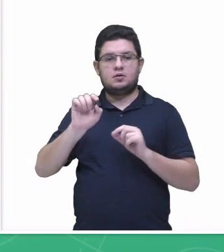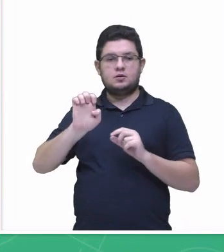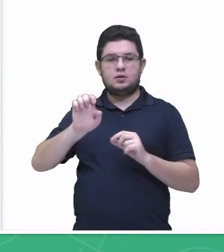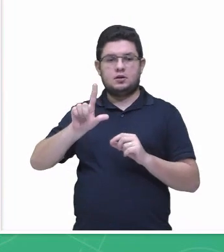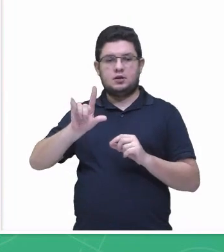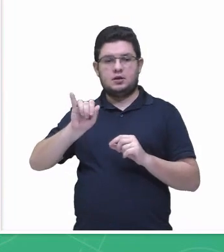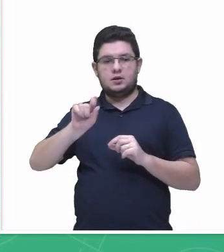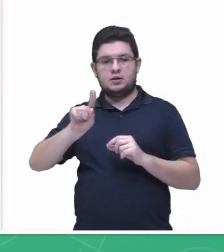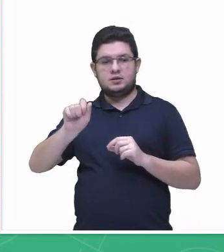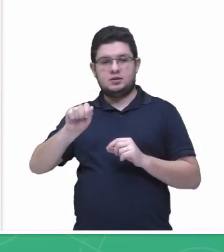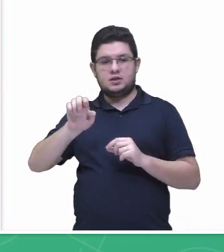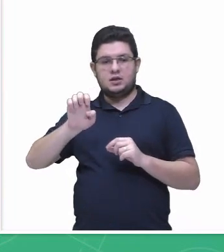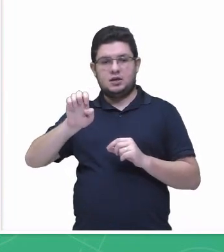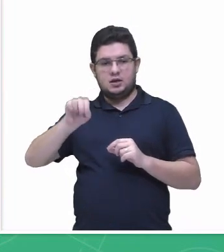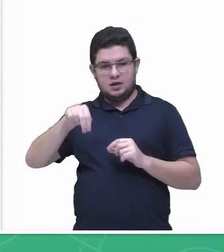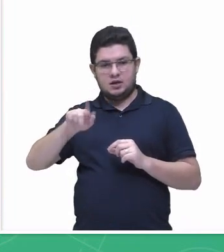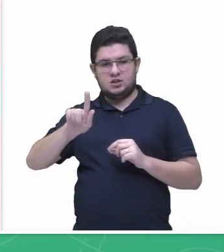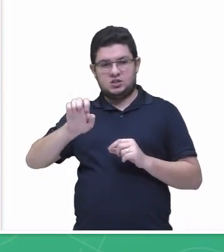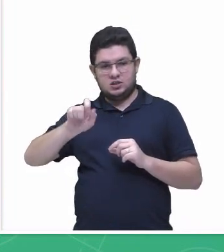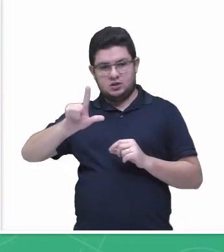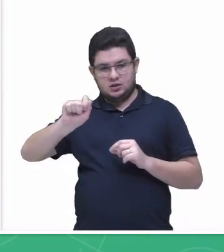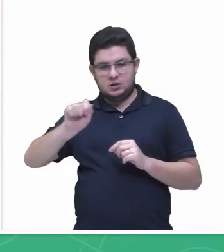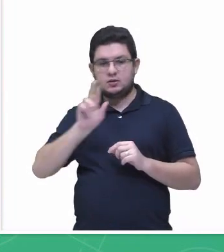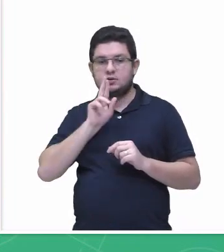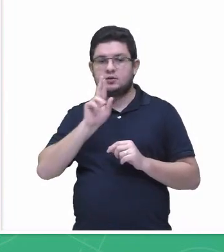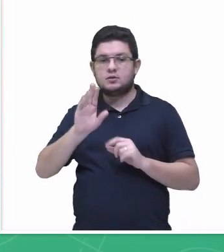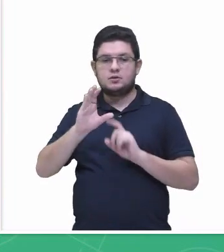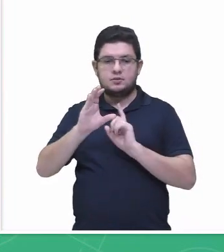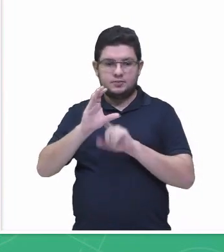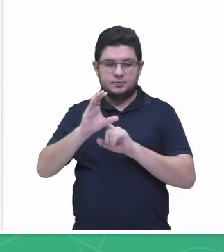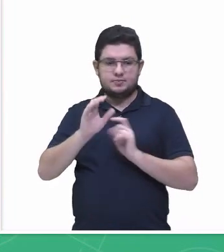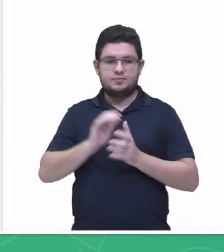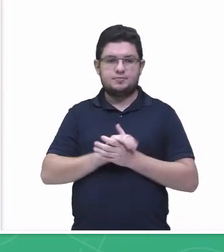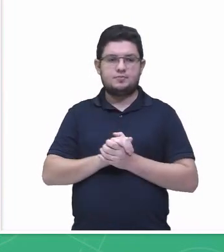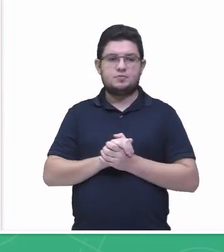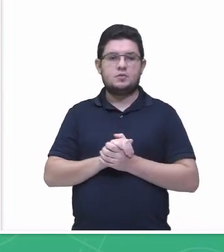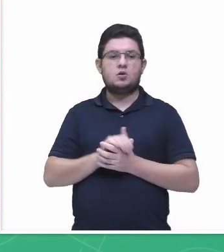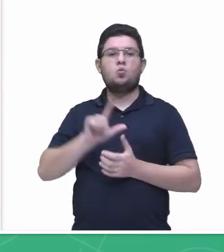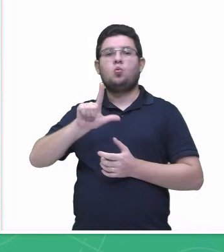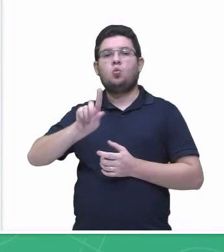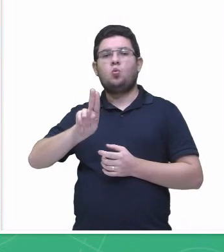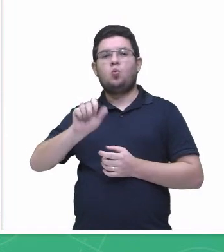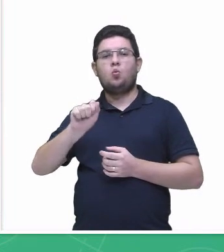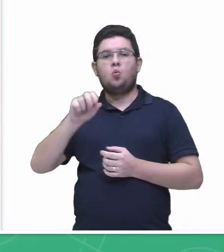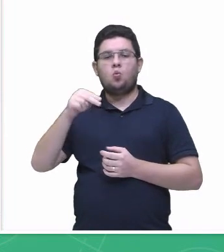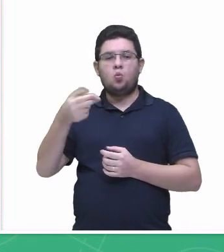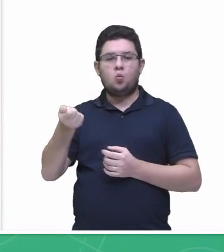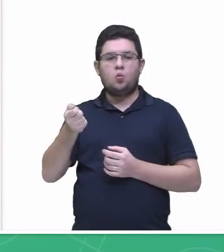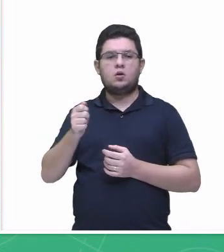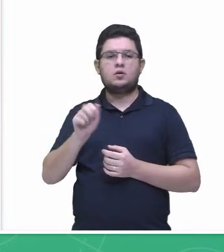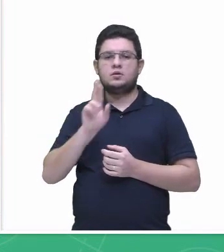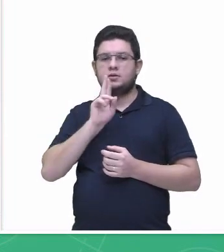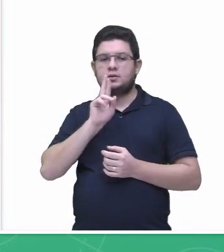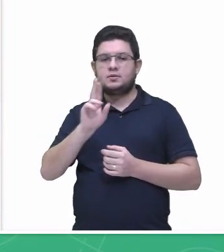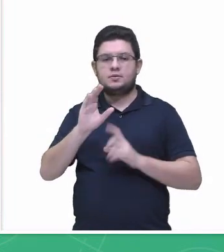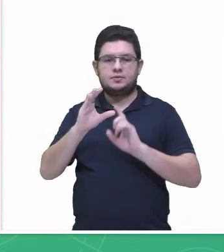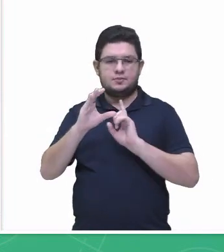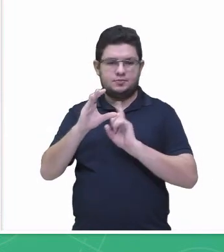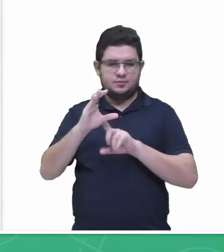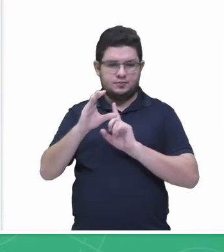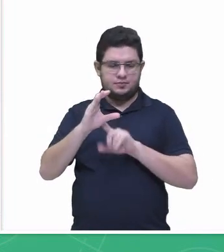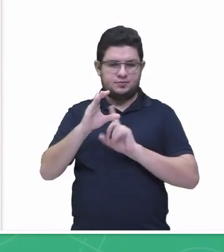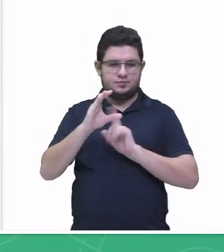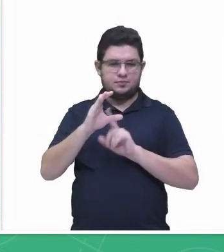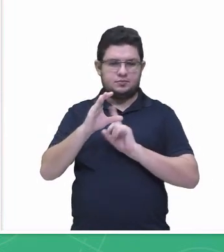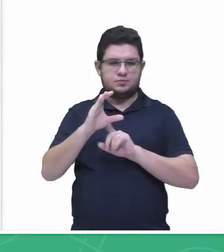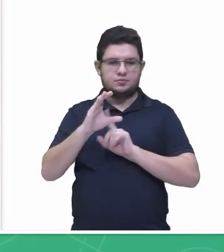também disse que é a letra C, legal. E além delas duas, temos a Luana. A Luana está repetindo, eu acho, né? A Luana que também